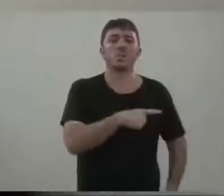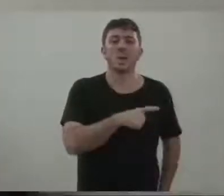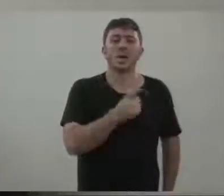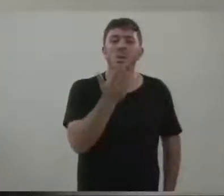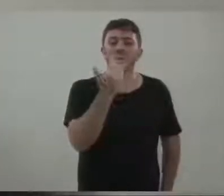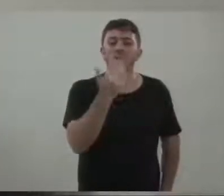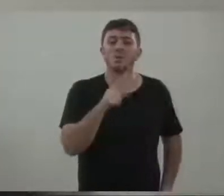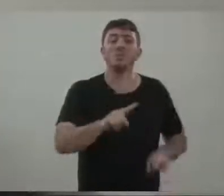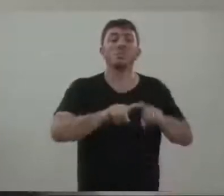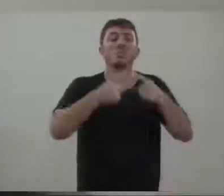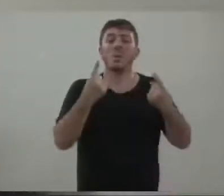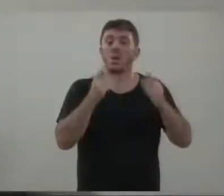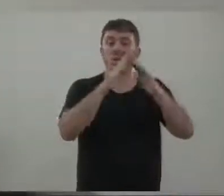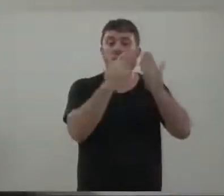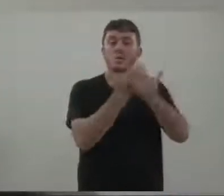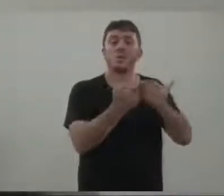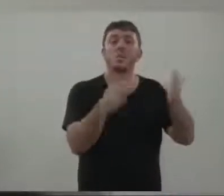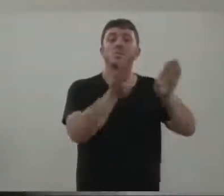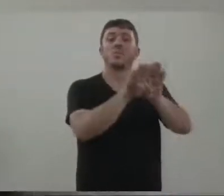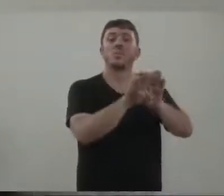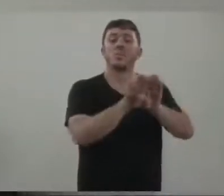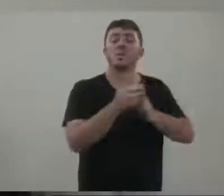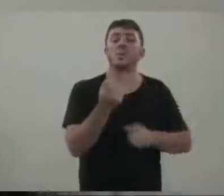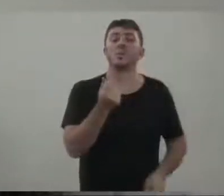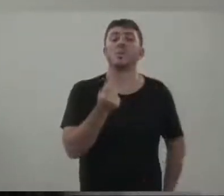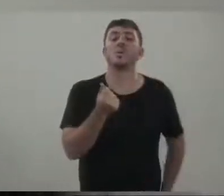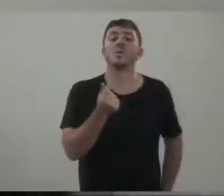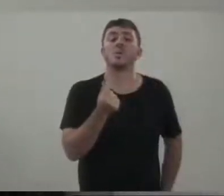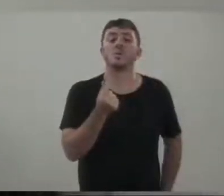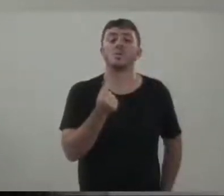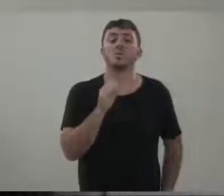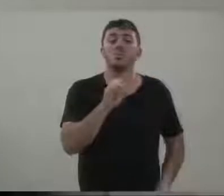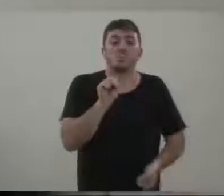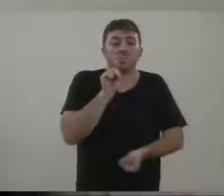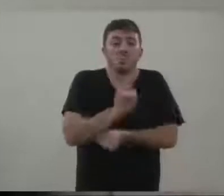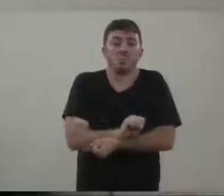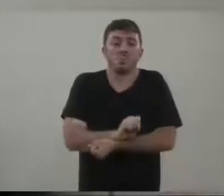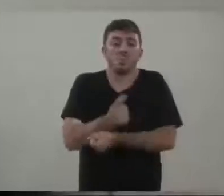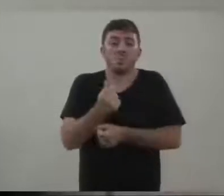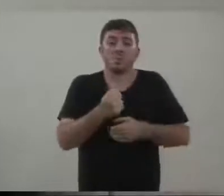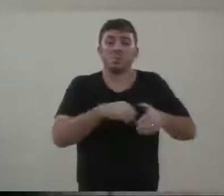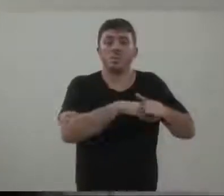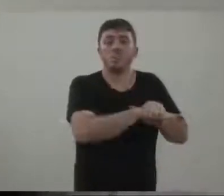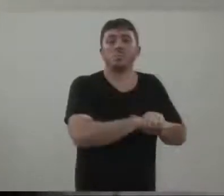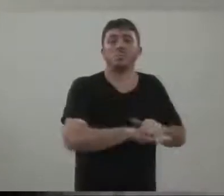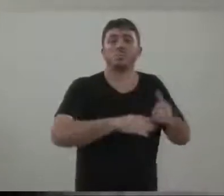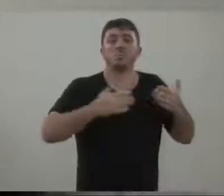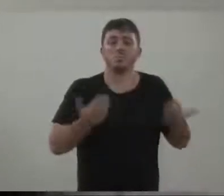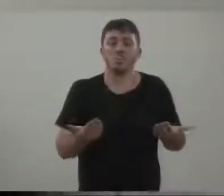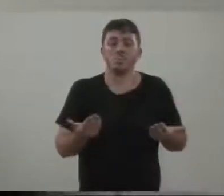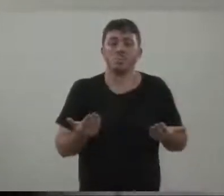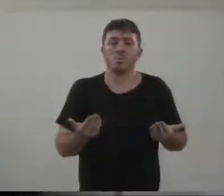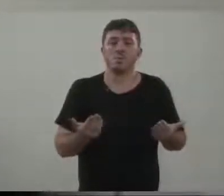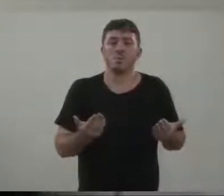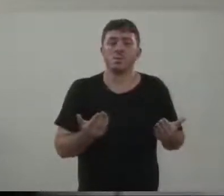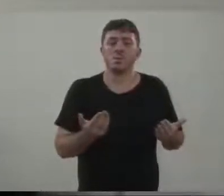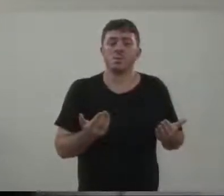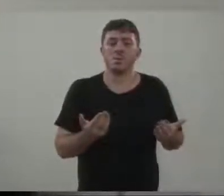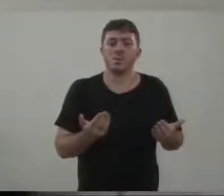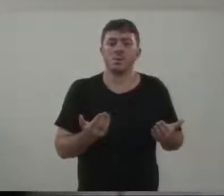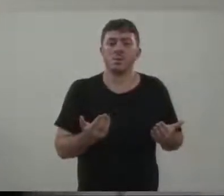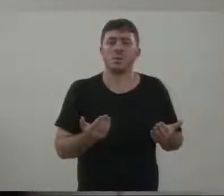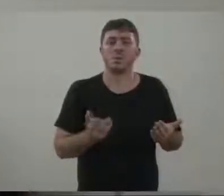os recursos usados para isso pararam de ser utilizados, né? Não só para merenda escolar, nós estamos falando aqui